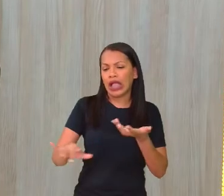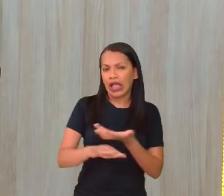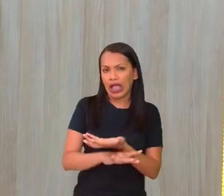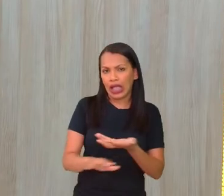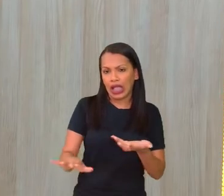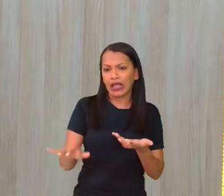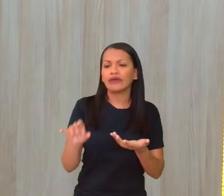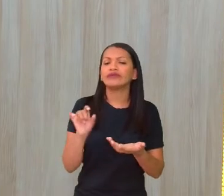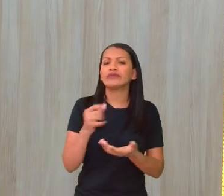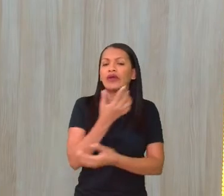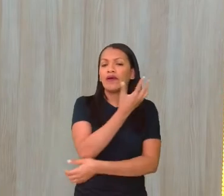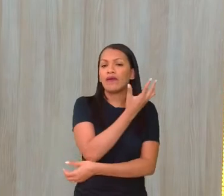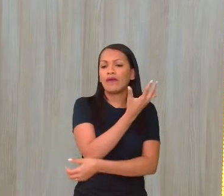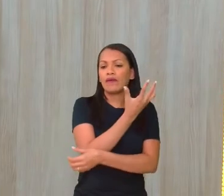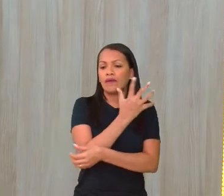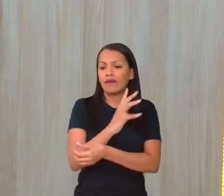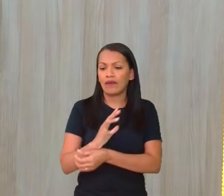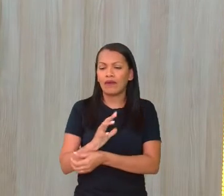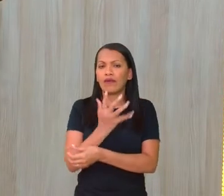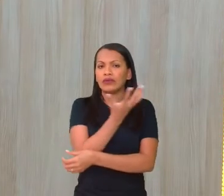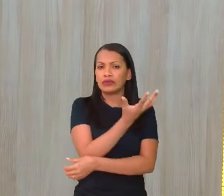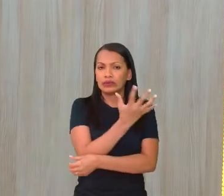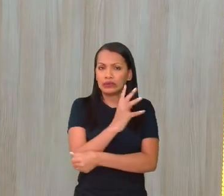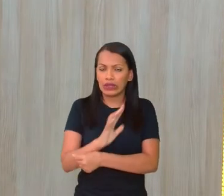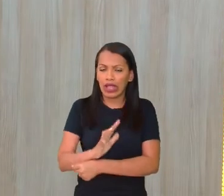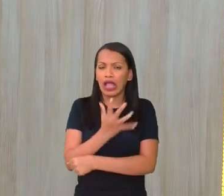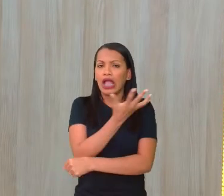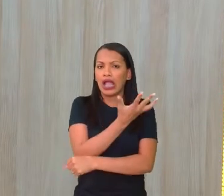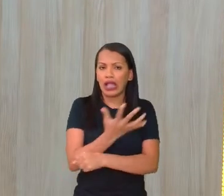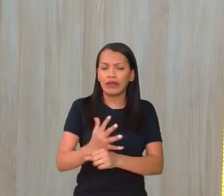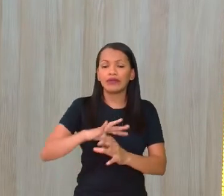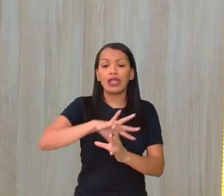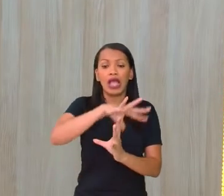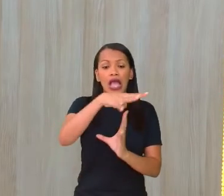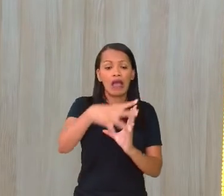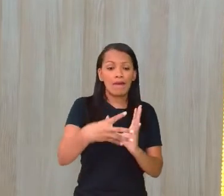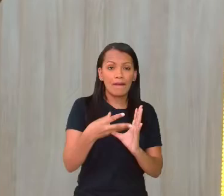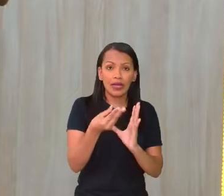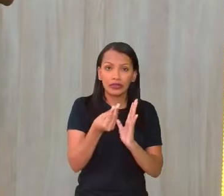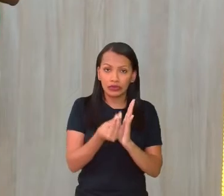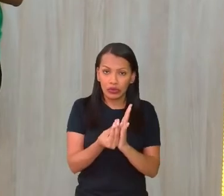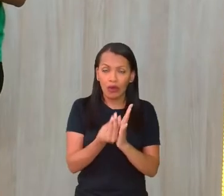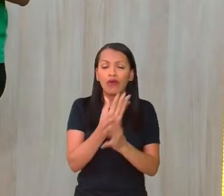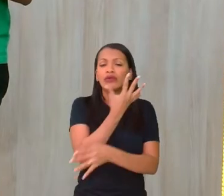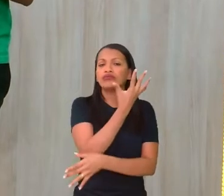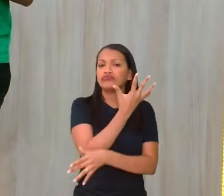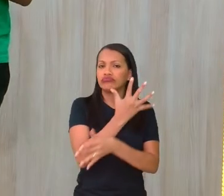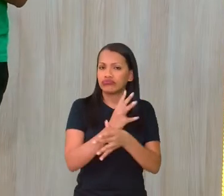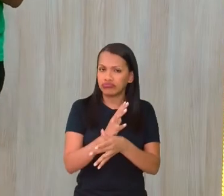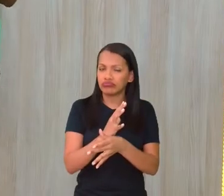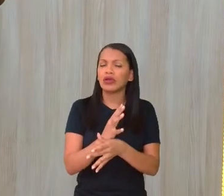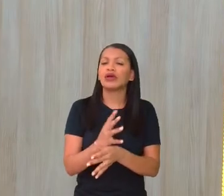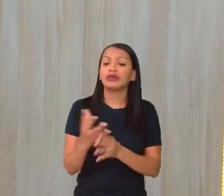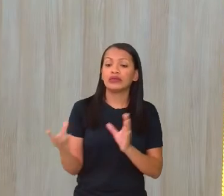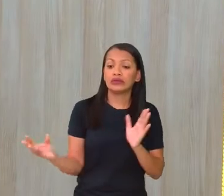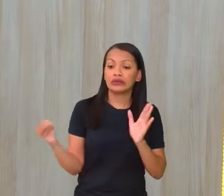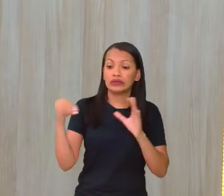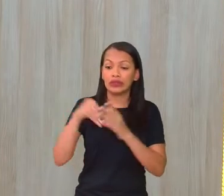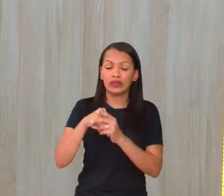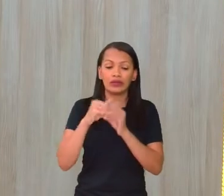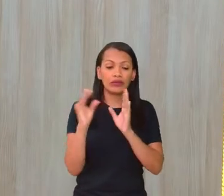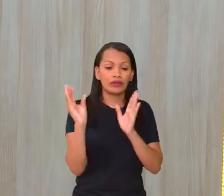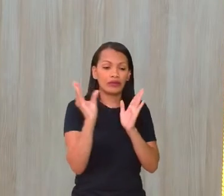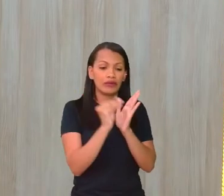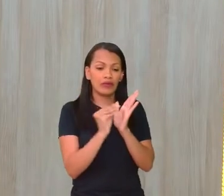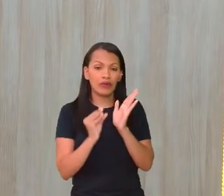da Amazônia. Então, isso inspira a gente, né? E também está dentro dos componentes curriculares a trazer